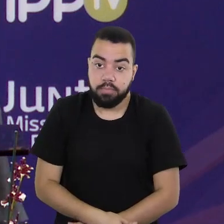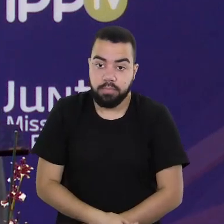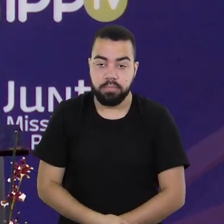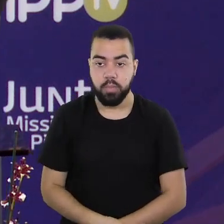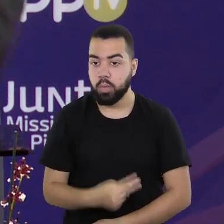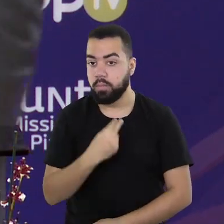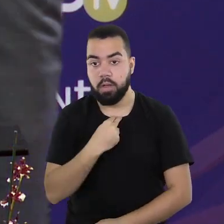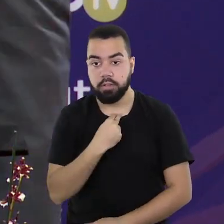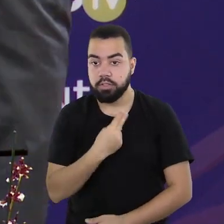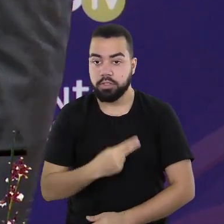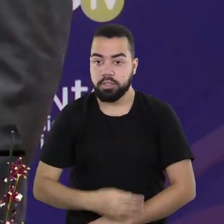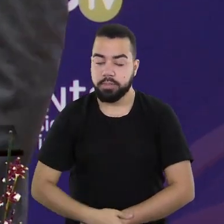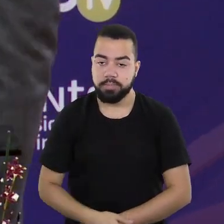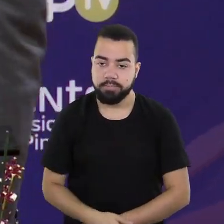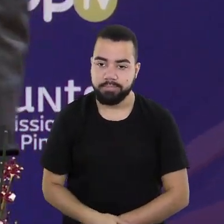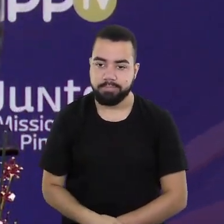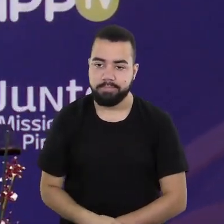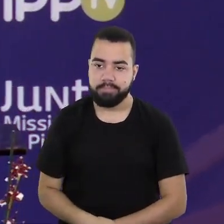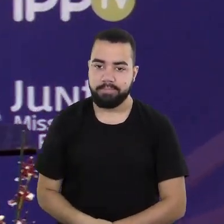Isso não é problema meu.